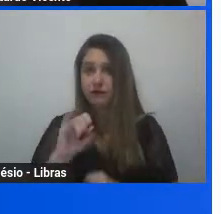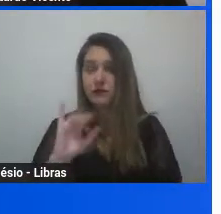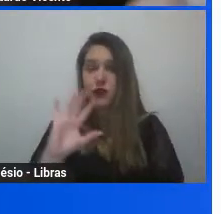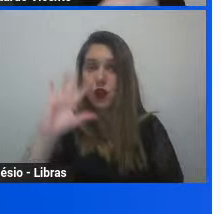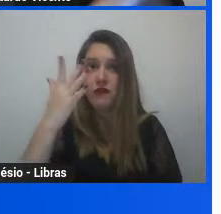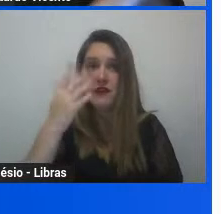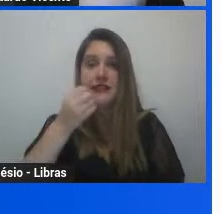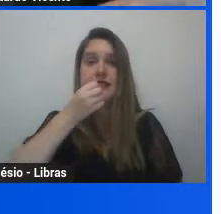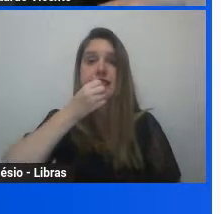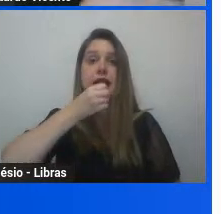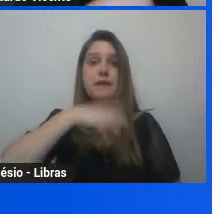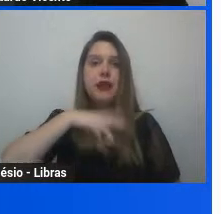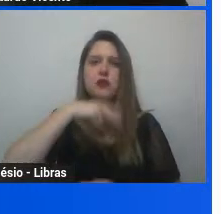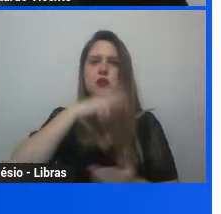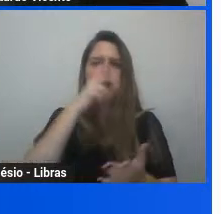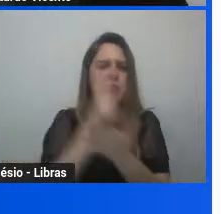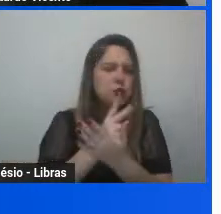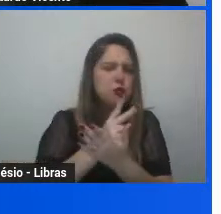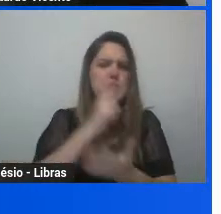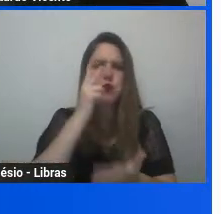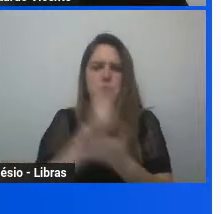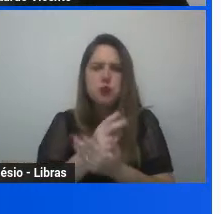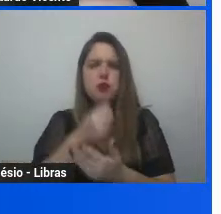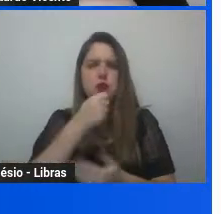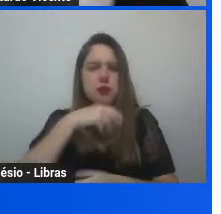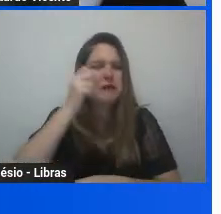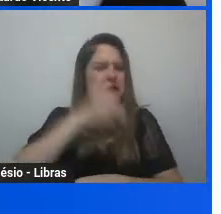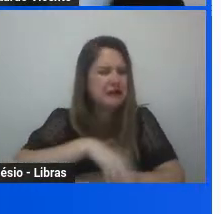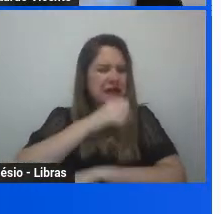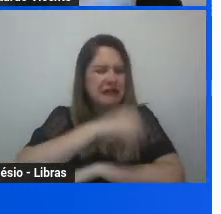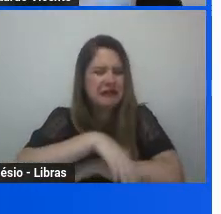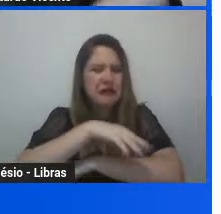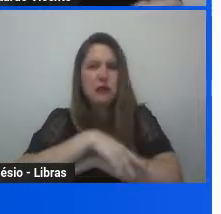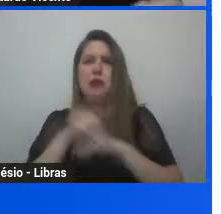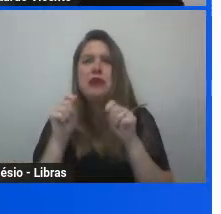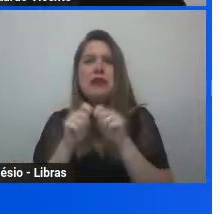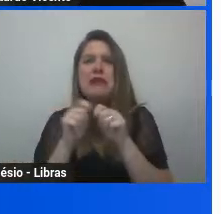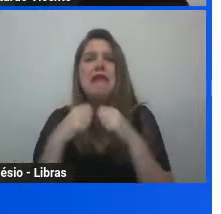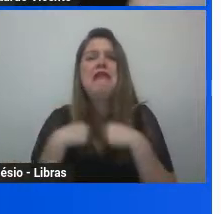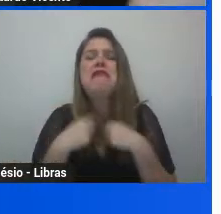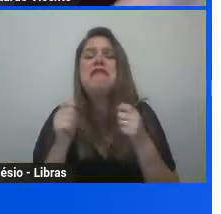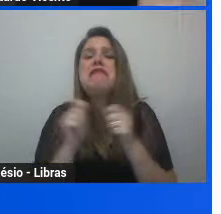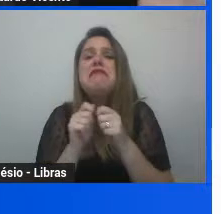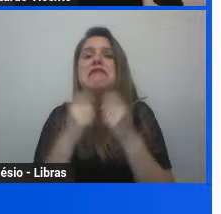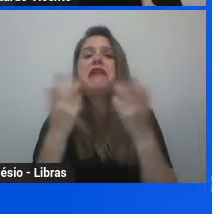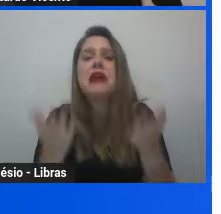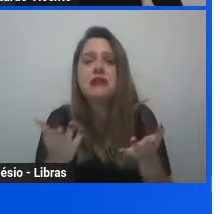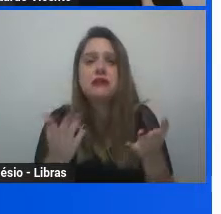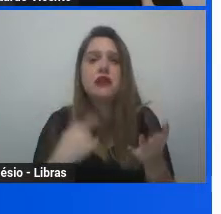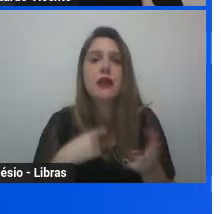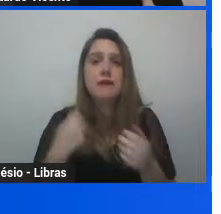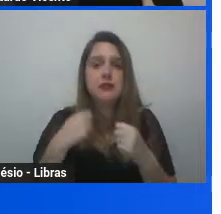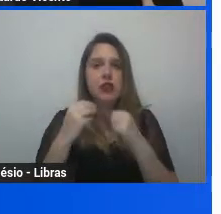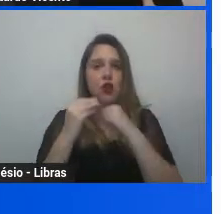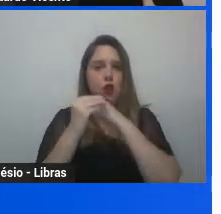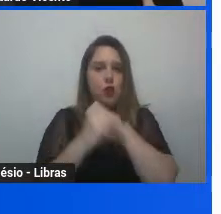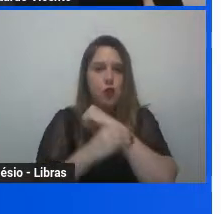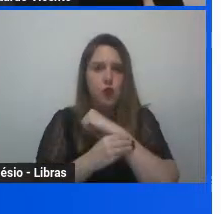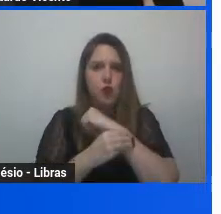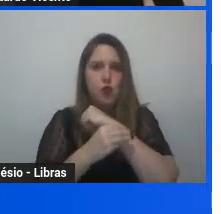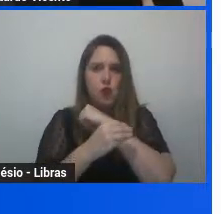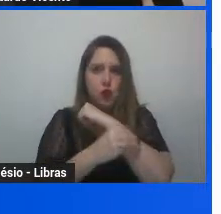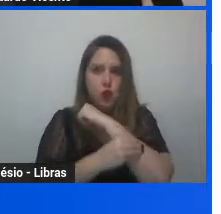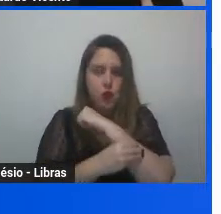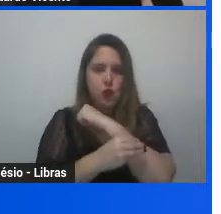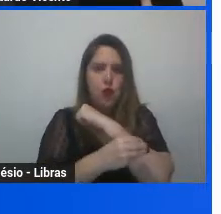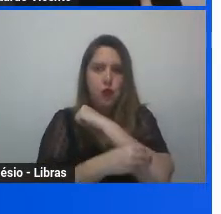muito intenso, sangrando muito, o que eu faço? É necessário fazer uma compressão em cima da região fraturada para